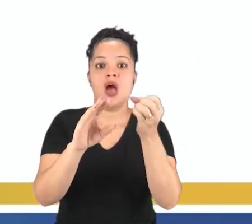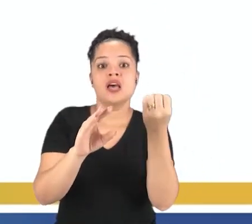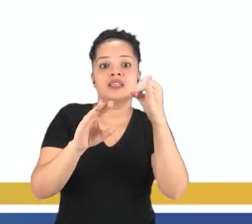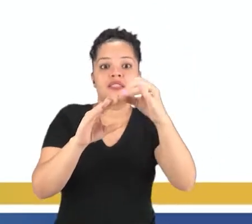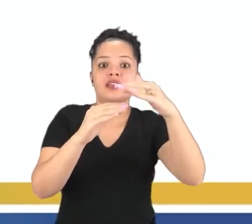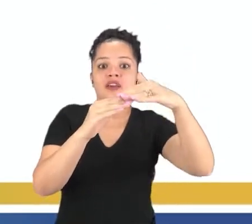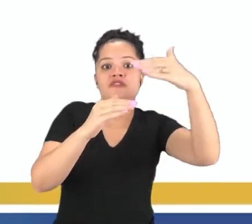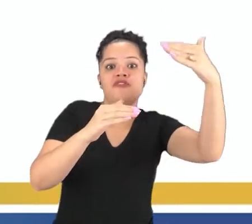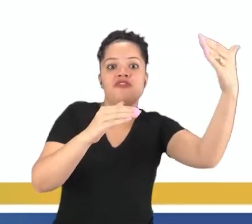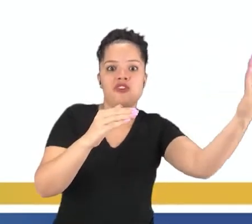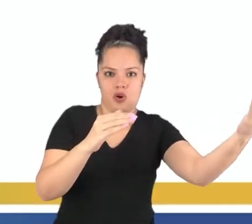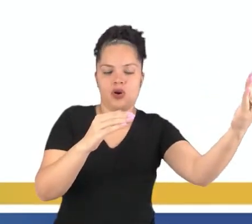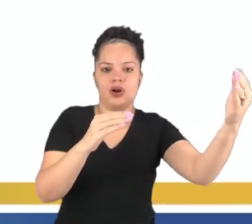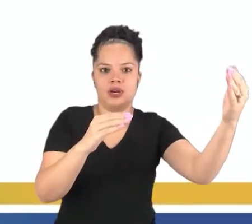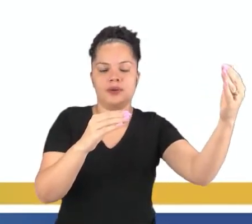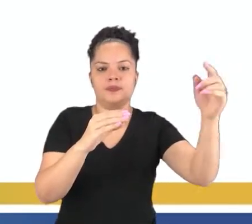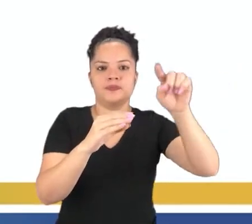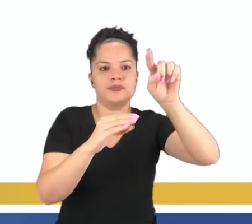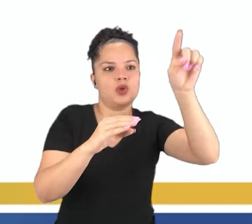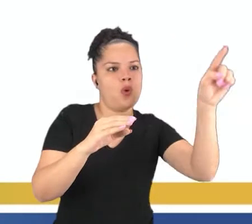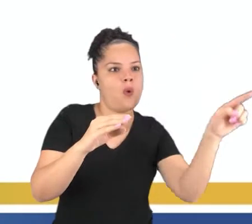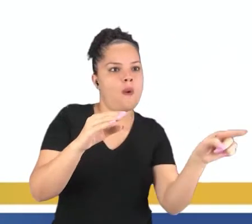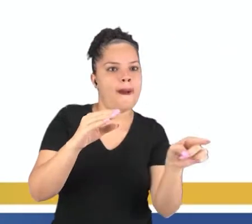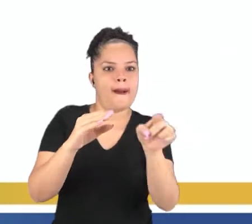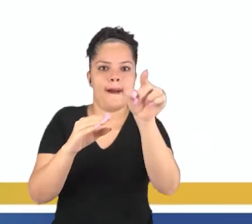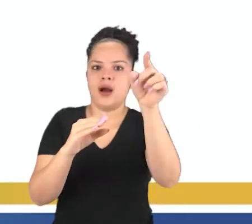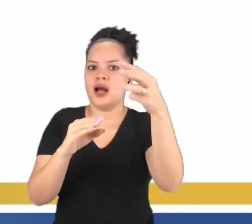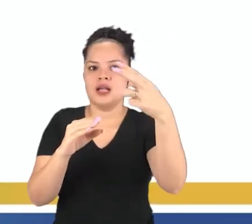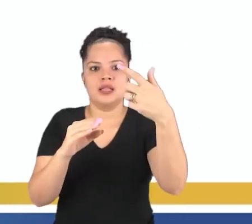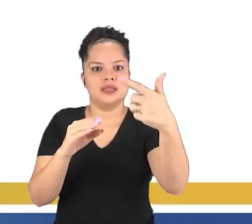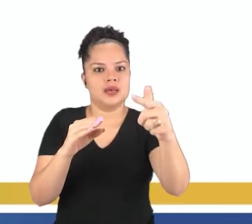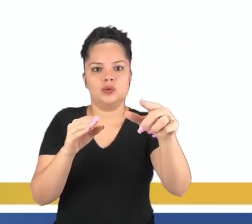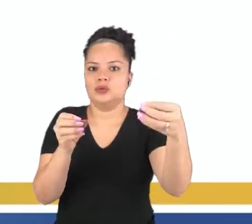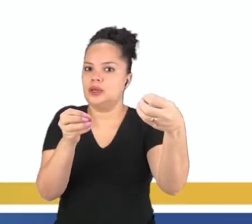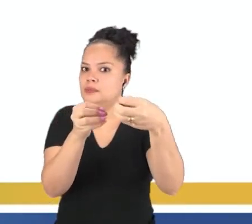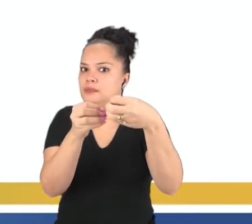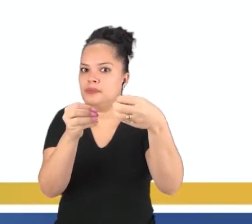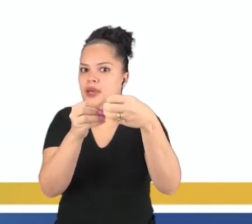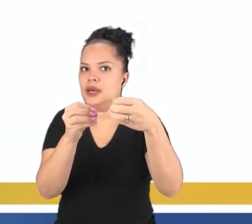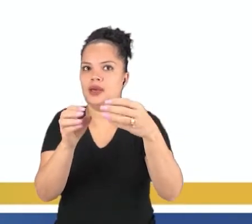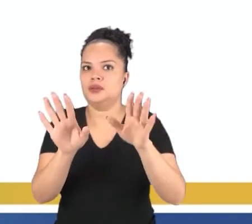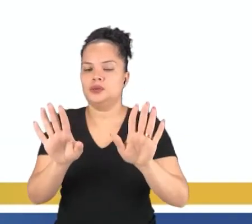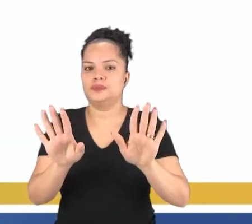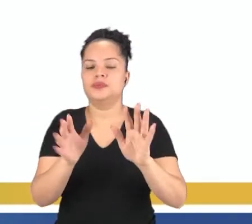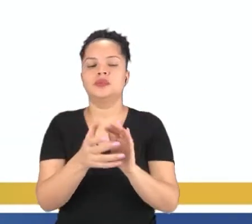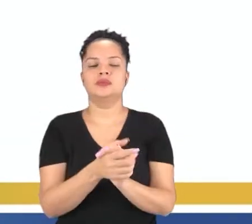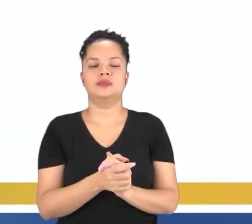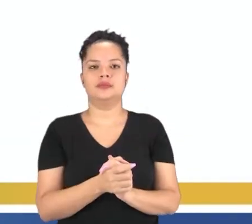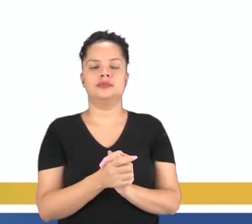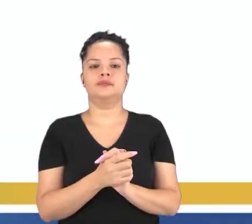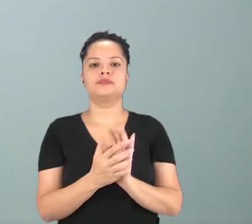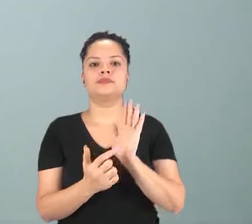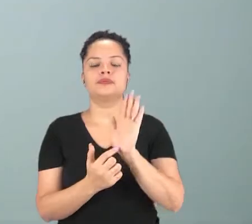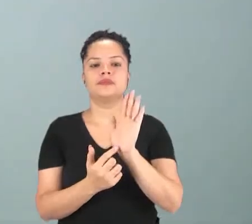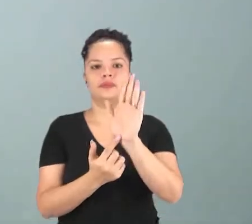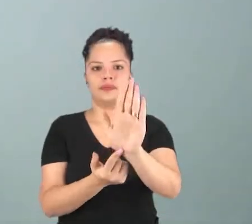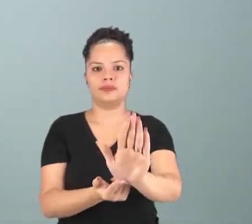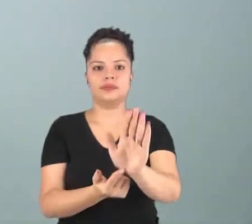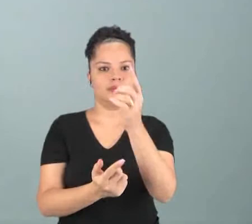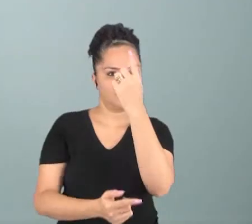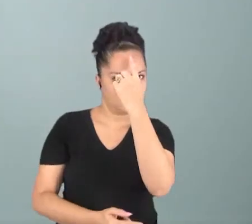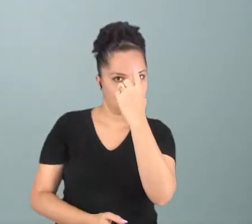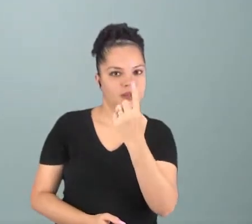quando suas regiões circulares não possuem ponto em comum. Então repare aqui, ó. Aqui nós já temos a